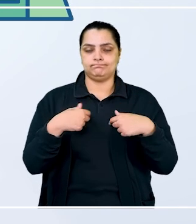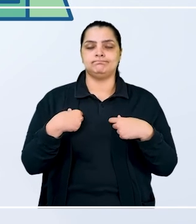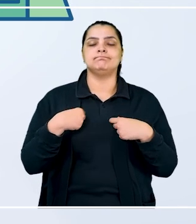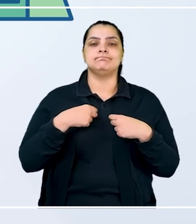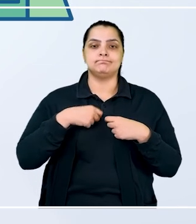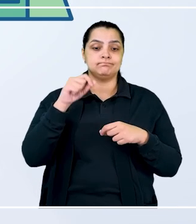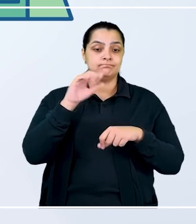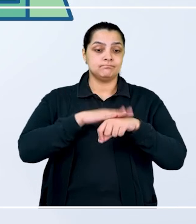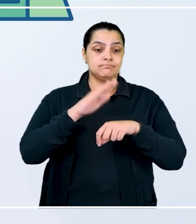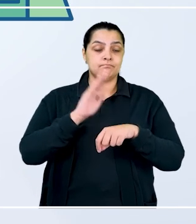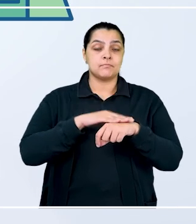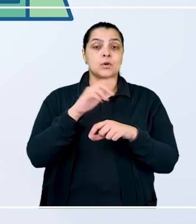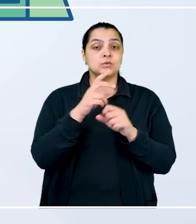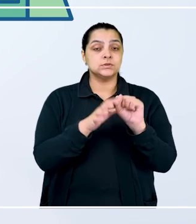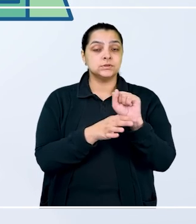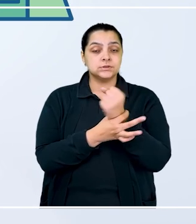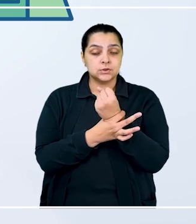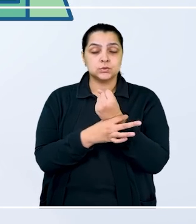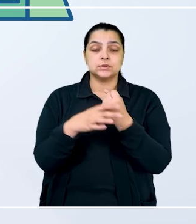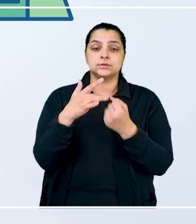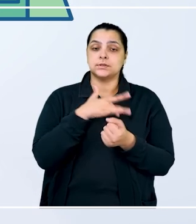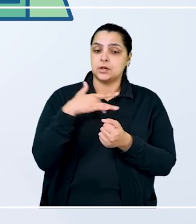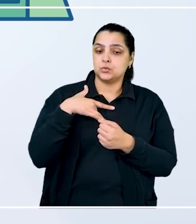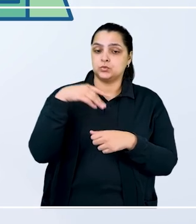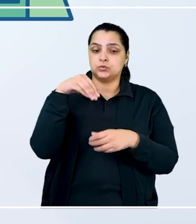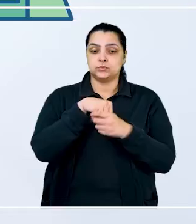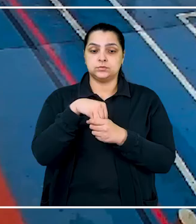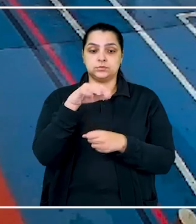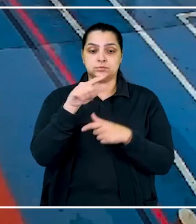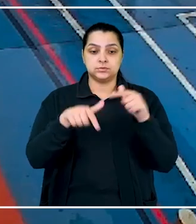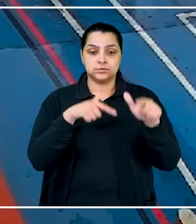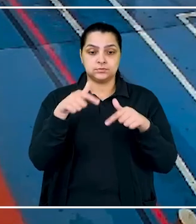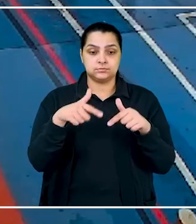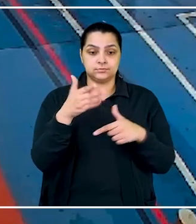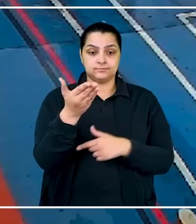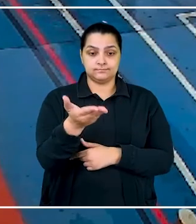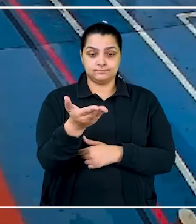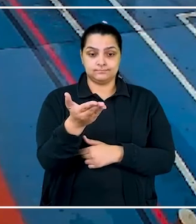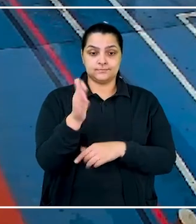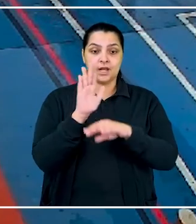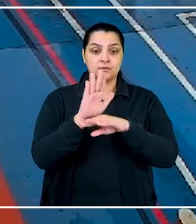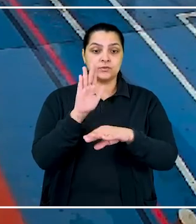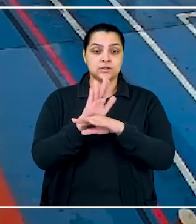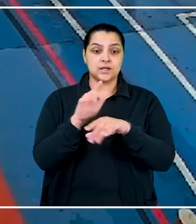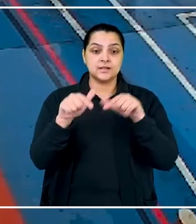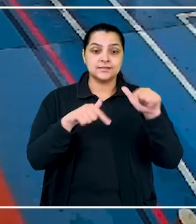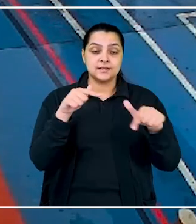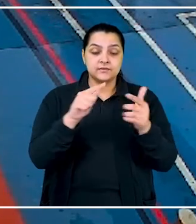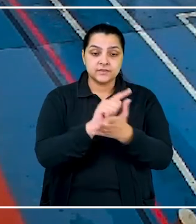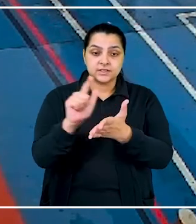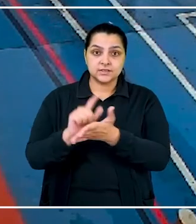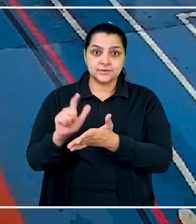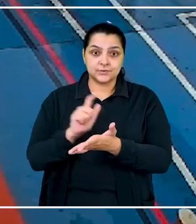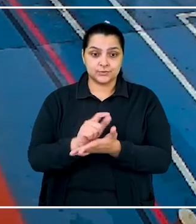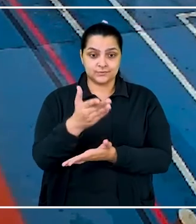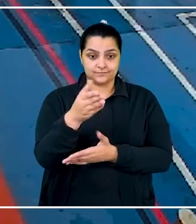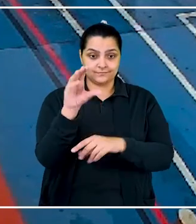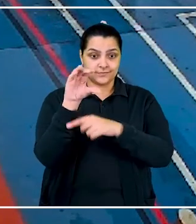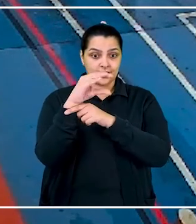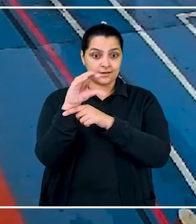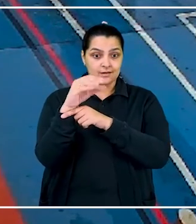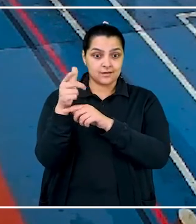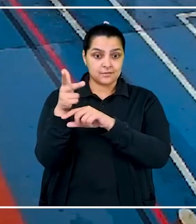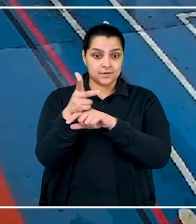trabalho, segundo o Observatório de Segurança e Saúde no Trabalho. Trabalhadores como esta auxiliar de serviços gerais.